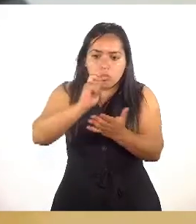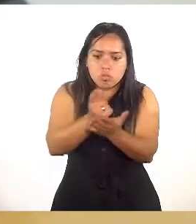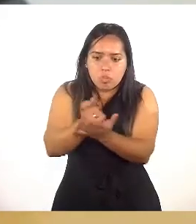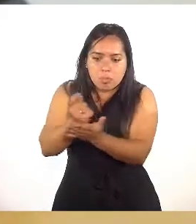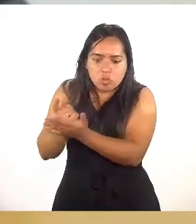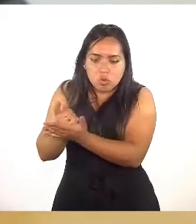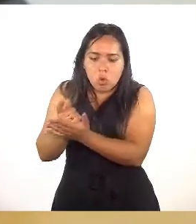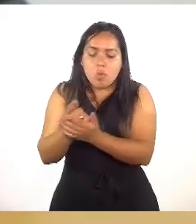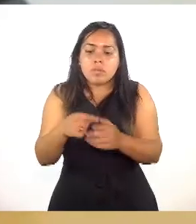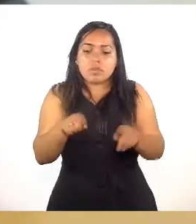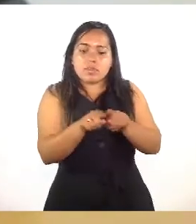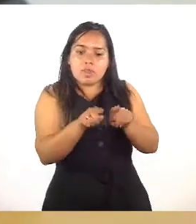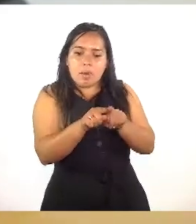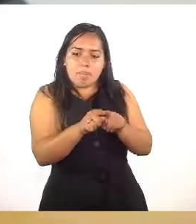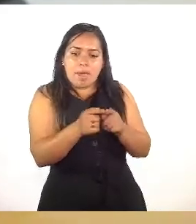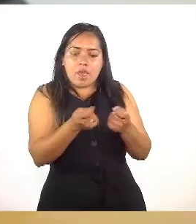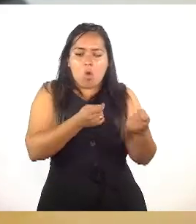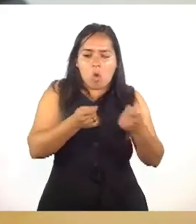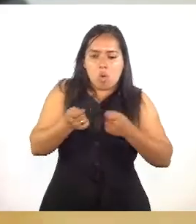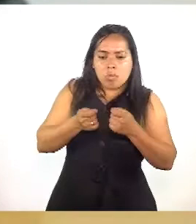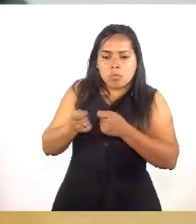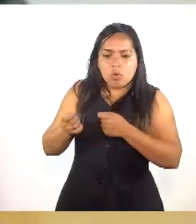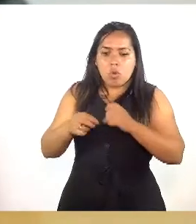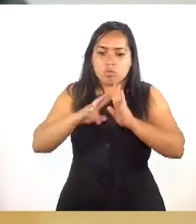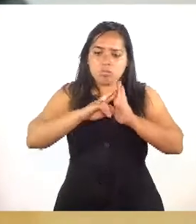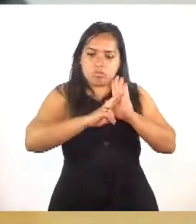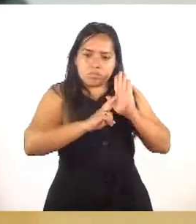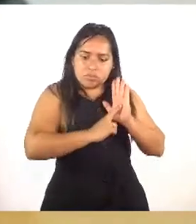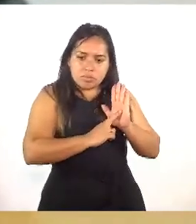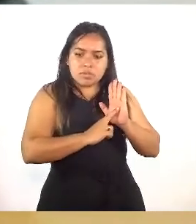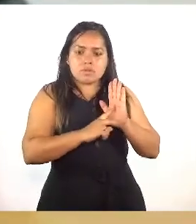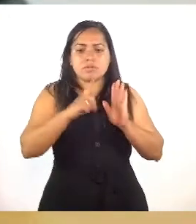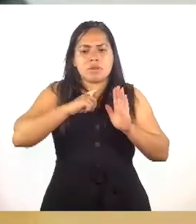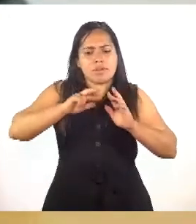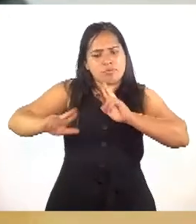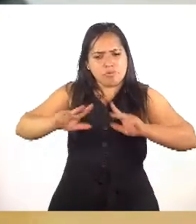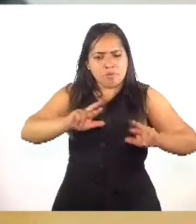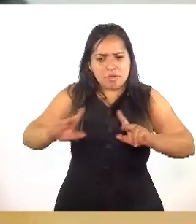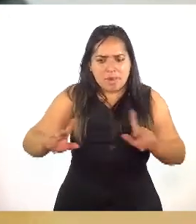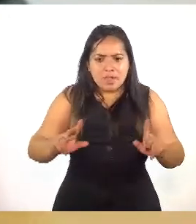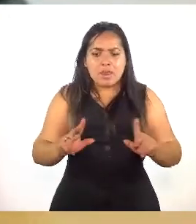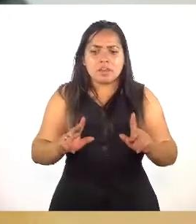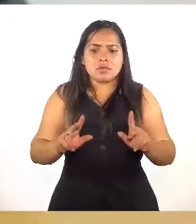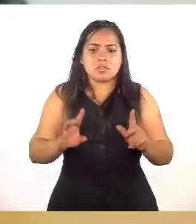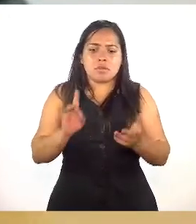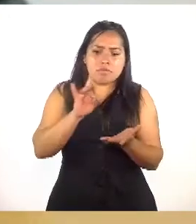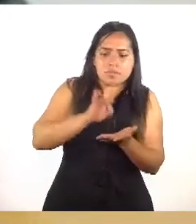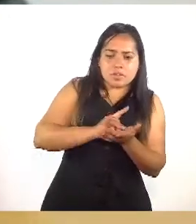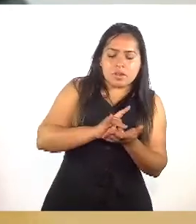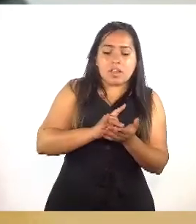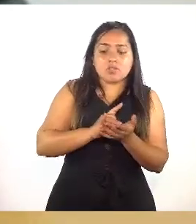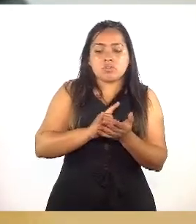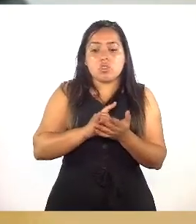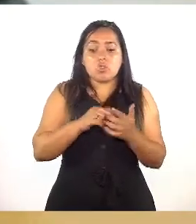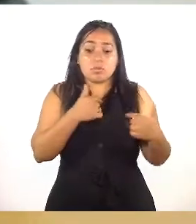de regulação, uma autarquia mais de regime comum, diferente da Angenessa, que seria de regime especial.